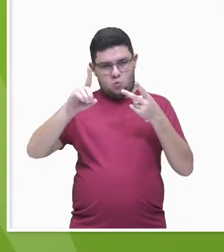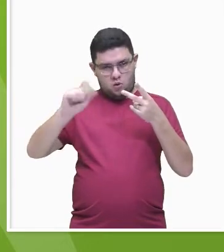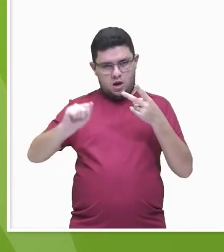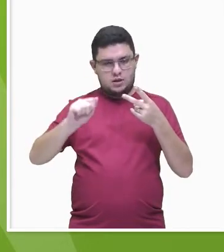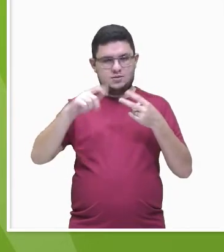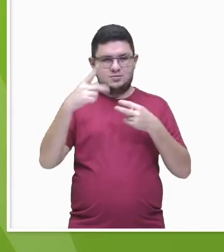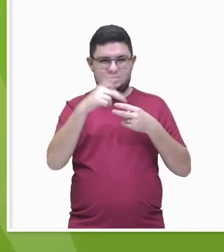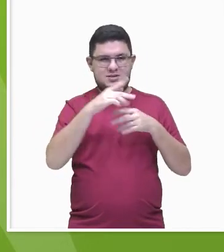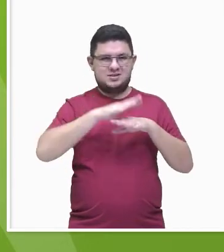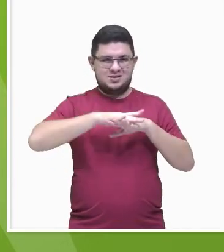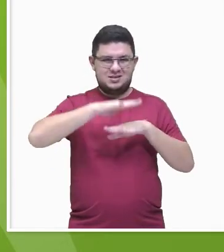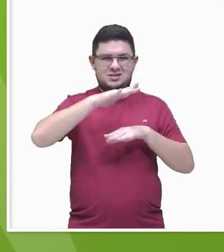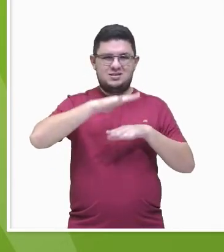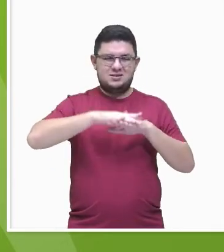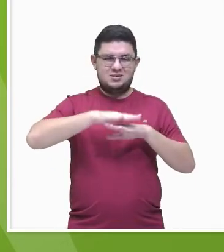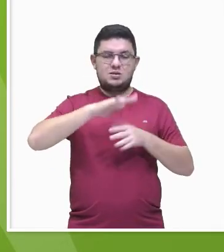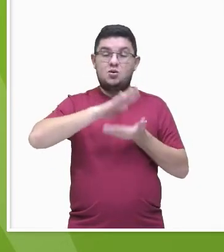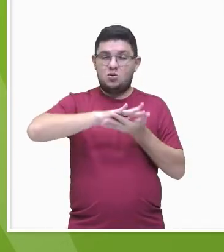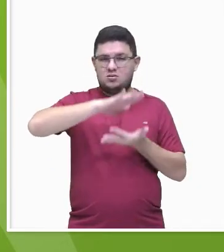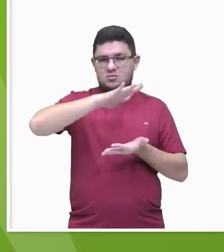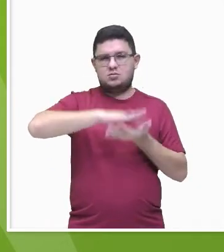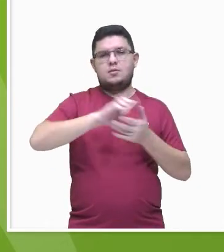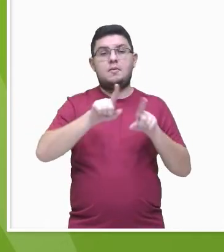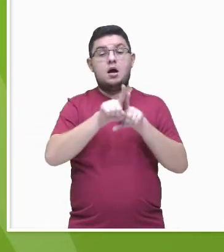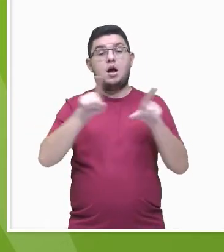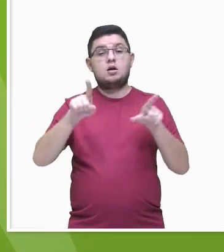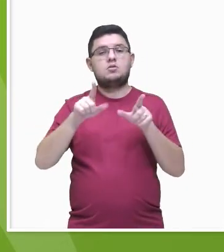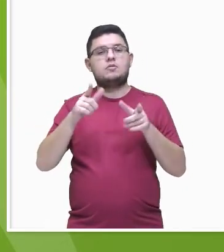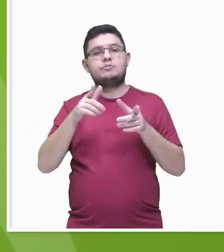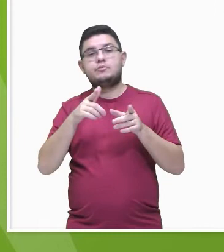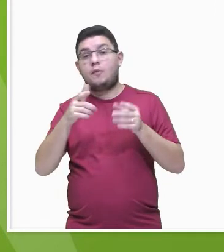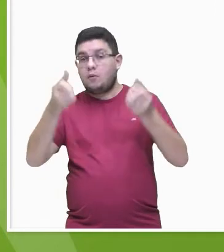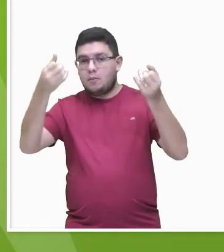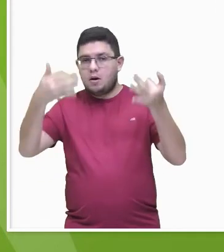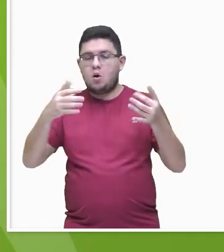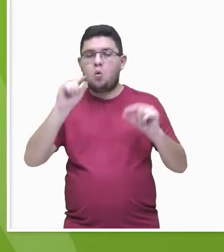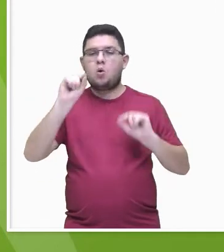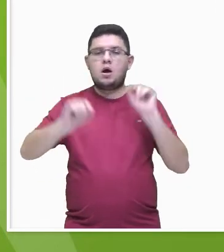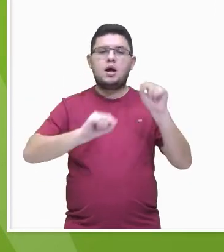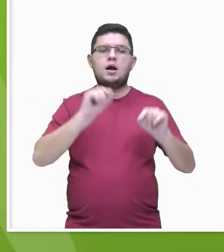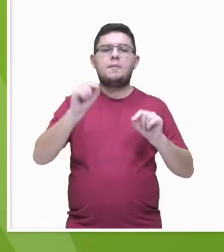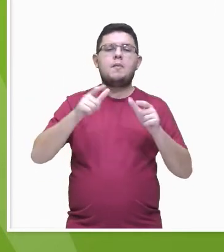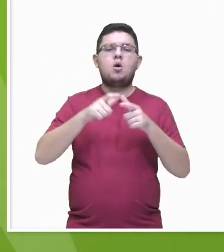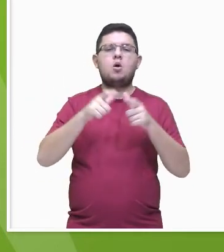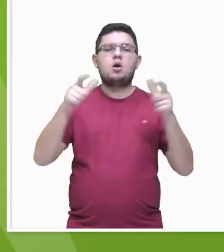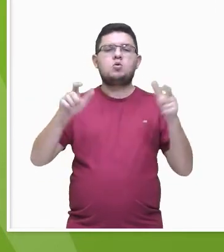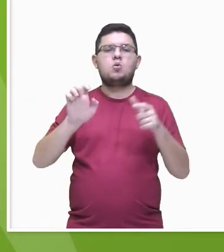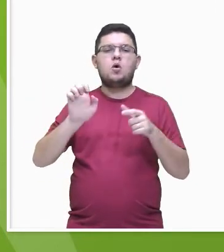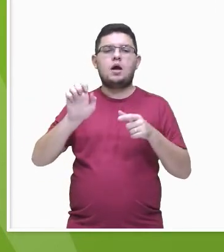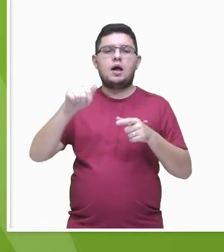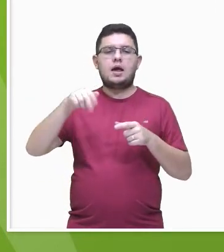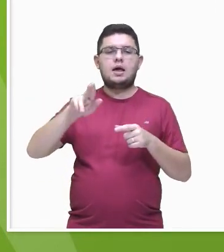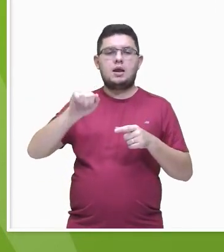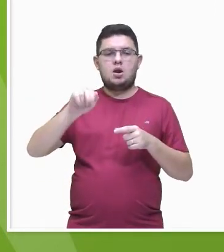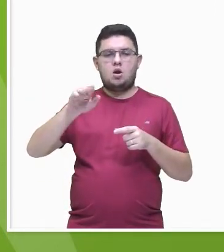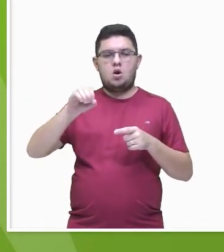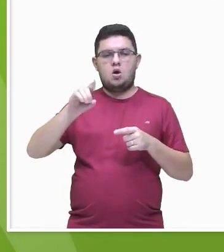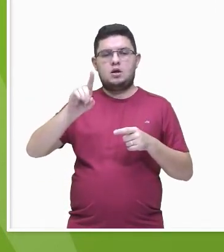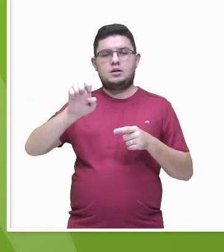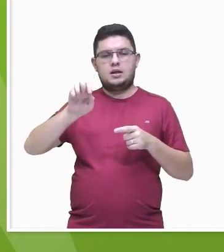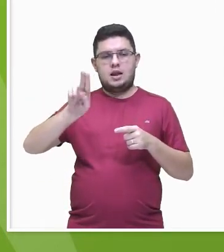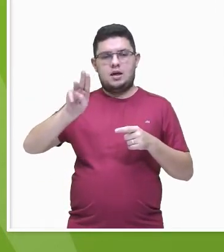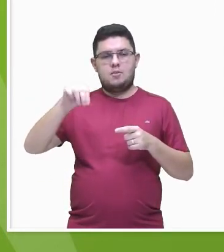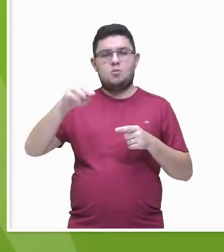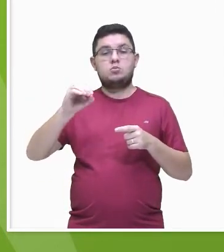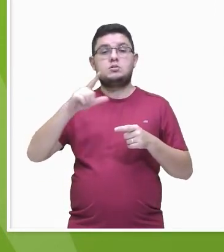a maioria dos equinodermos possui sexos separados, né? A gente vai encontrar um indivíduo que é do sexo